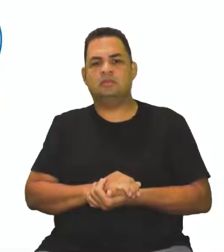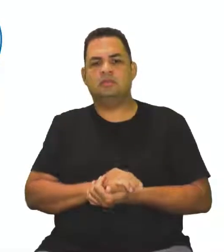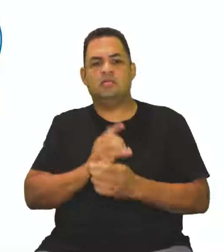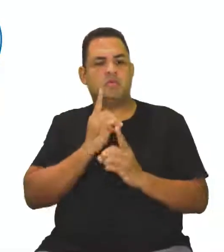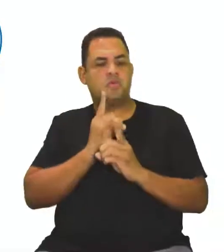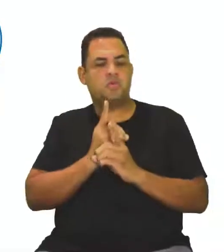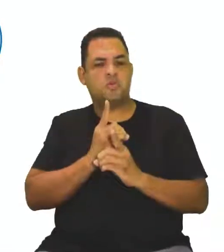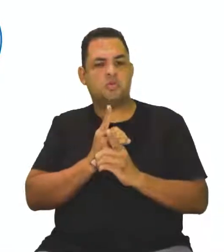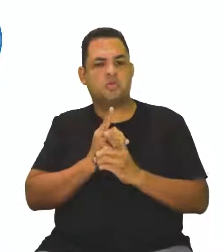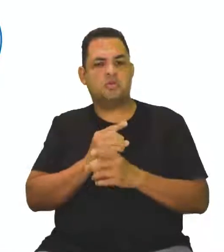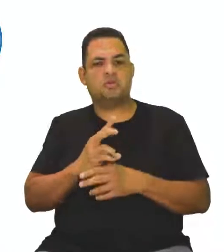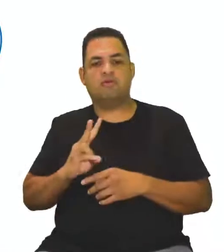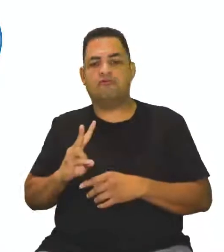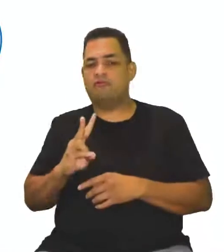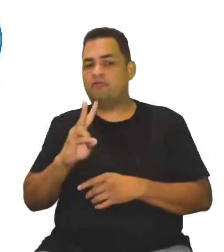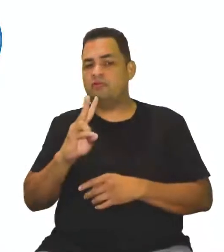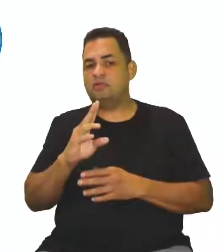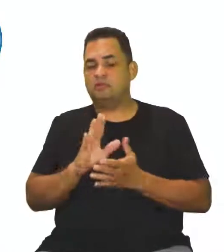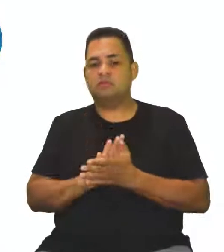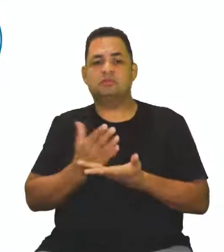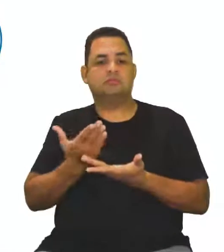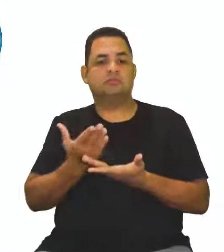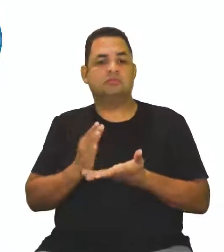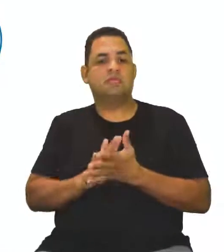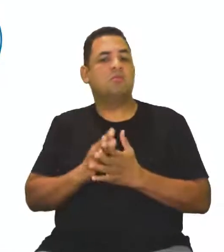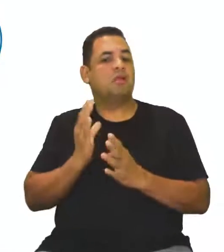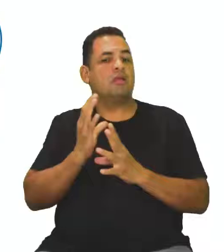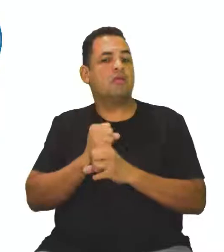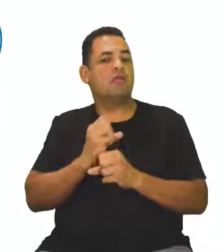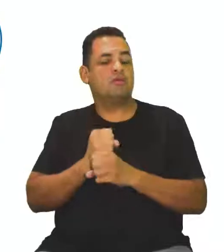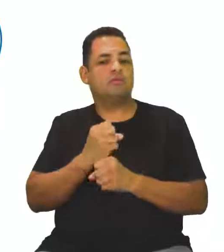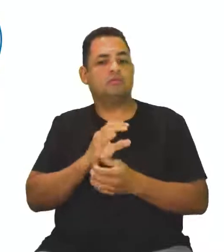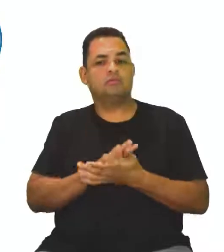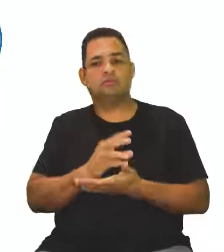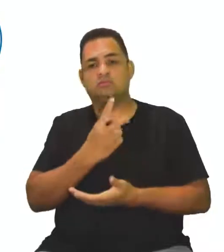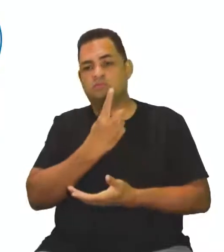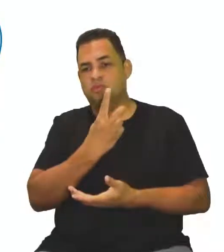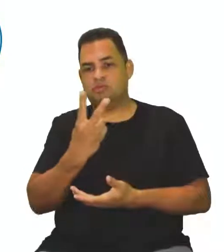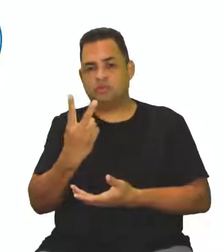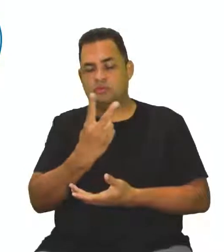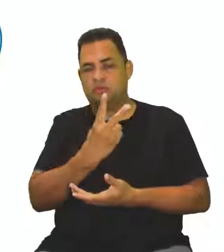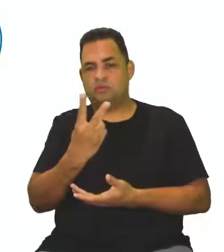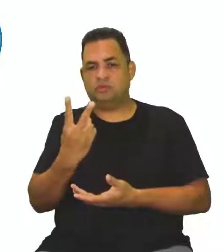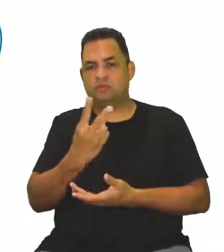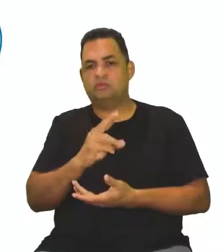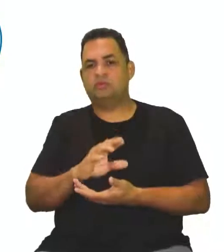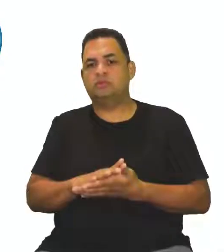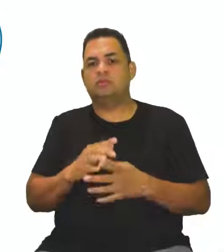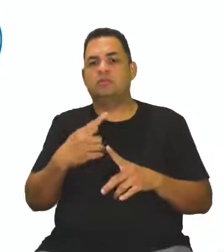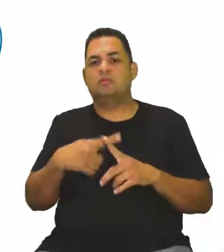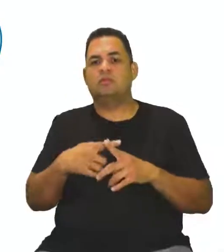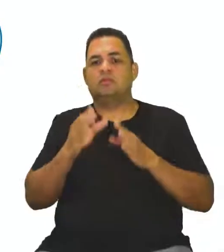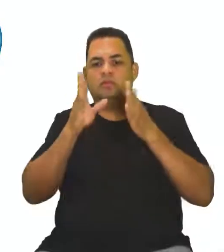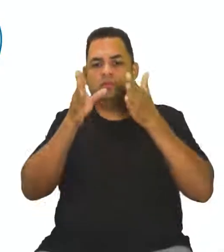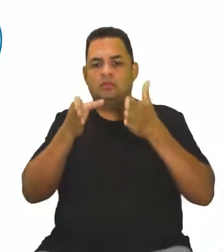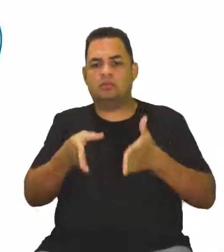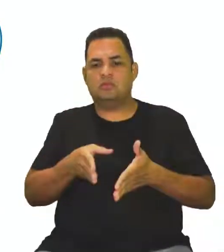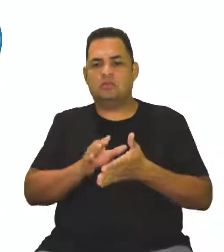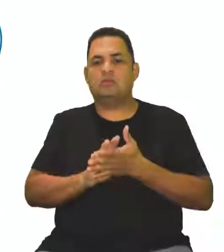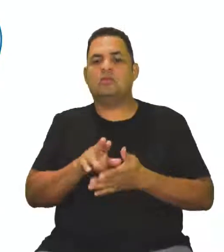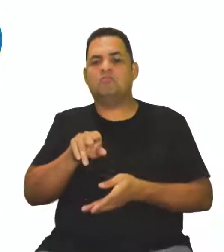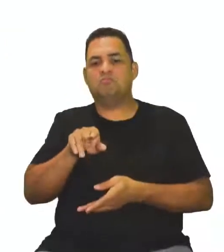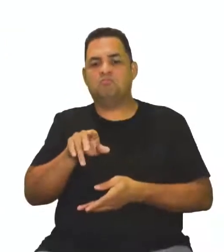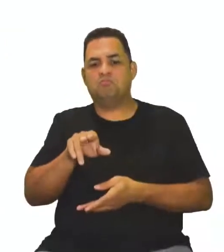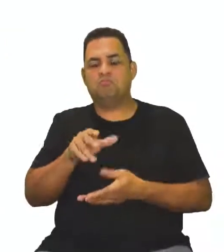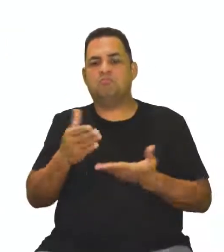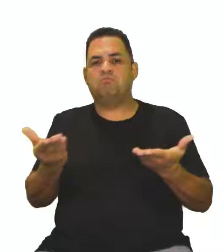tensão que alimenta esse cara aqui, eu vou estar achando a tensão que alimenta esse e que alimenta esse, porque em paralelo ela é